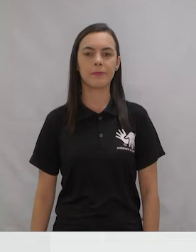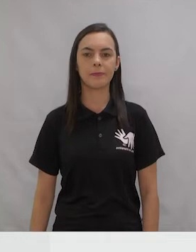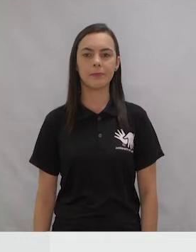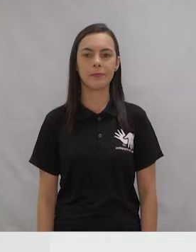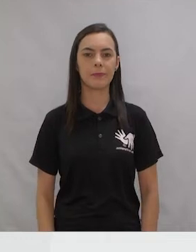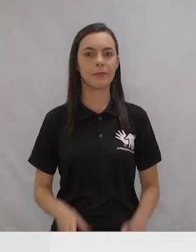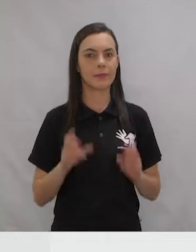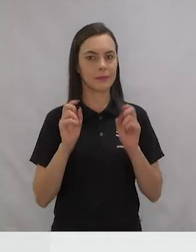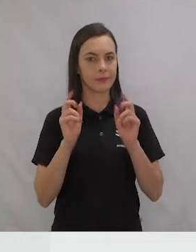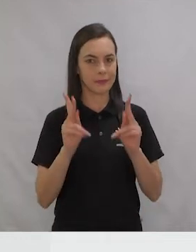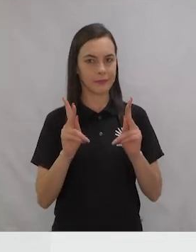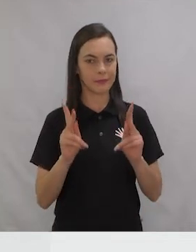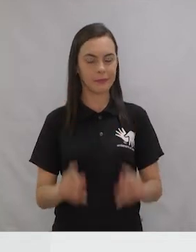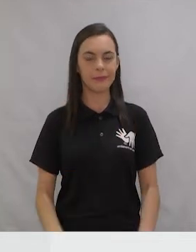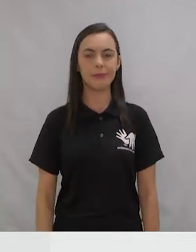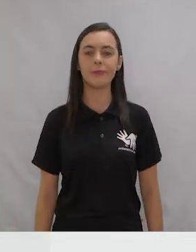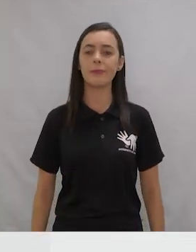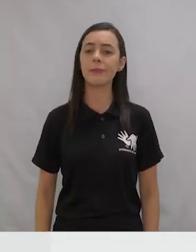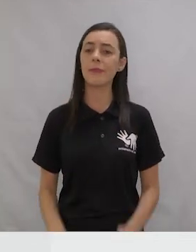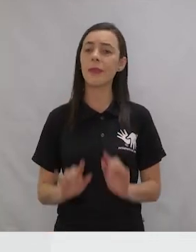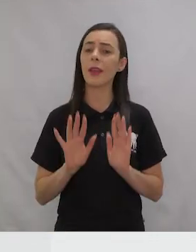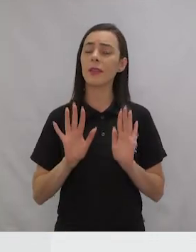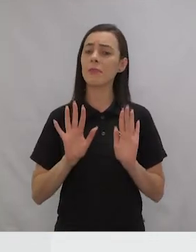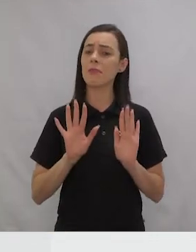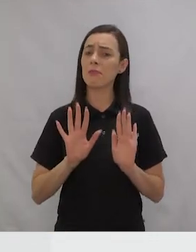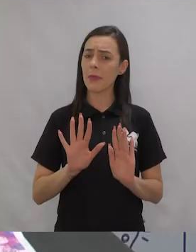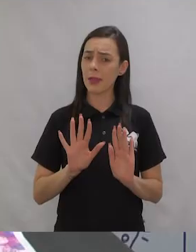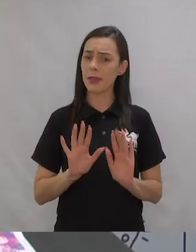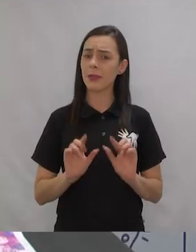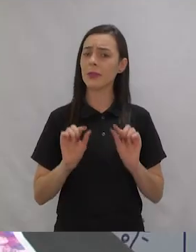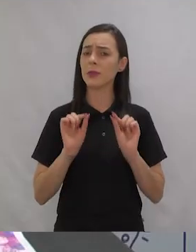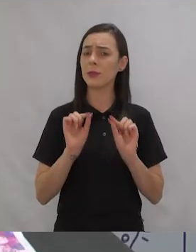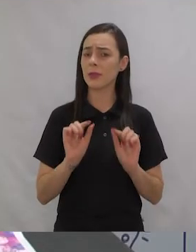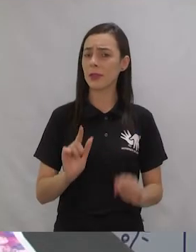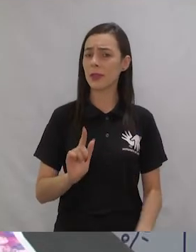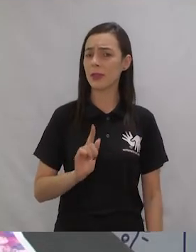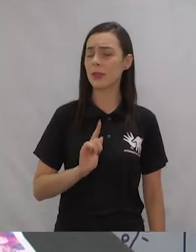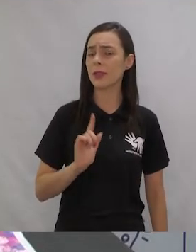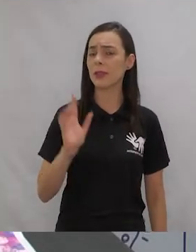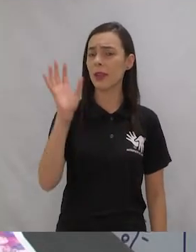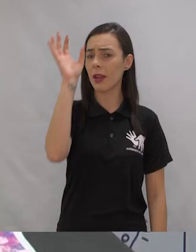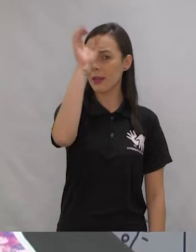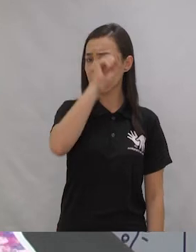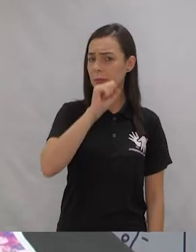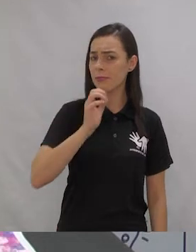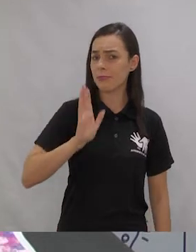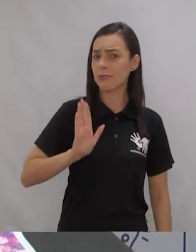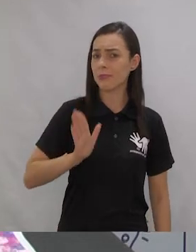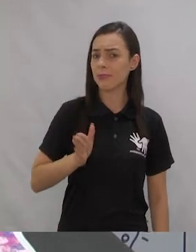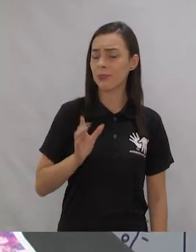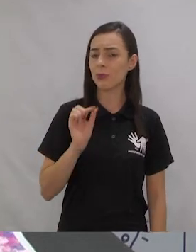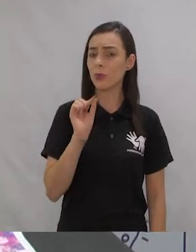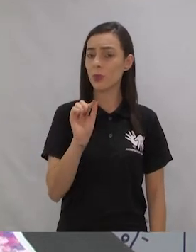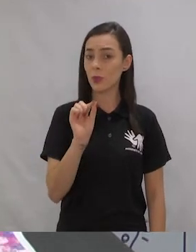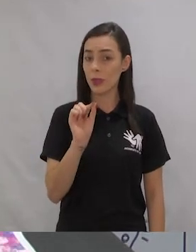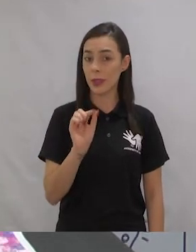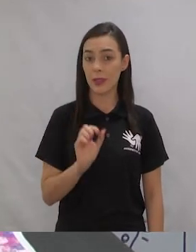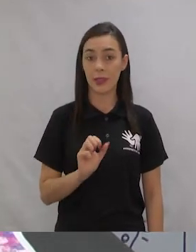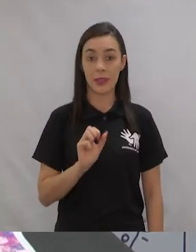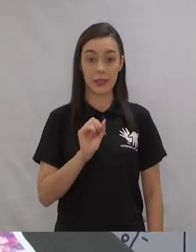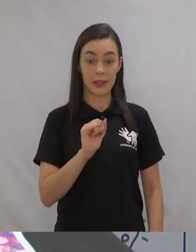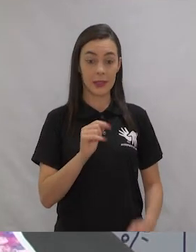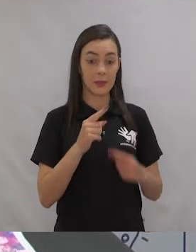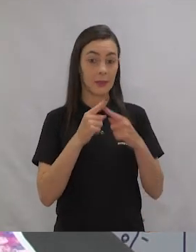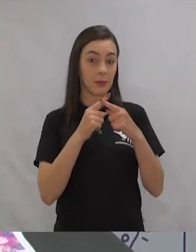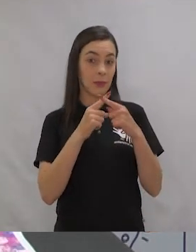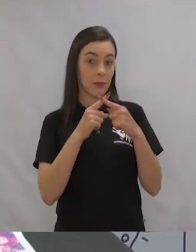12. Muito bem. Só que nós também já aprendemos que